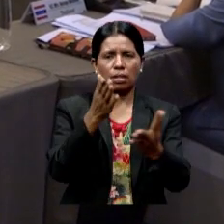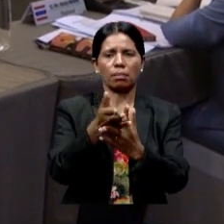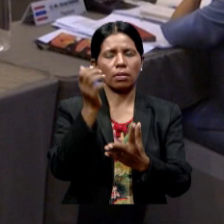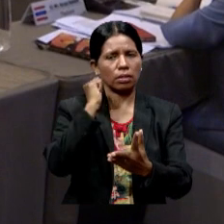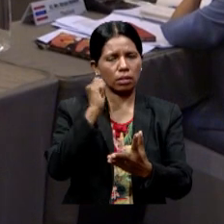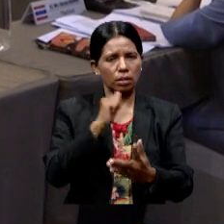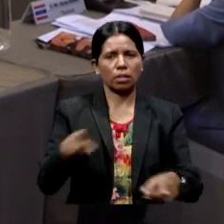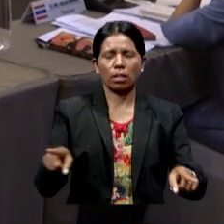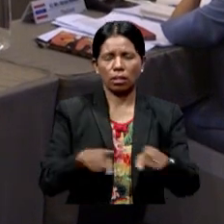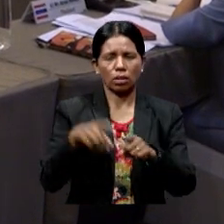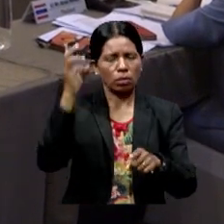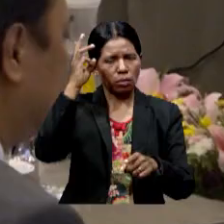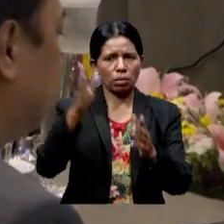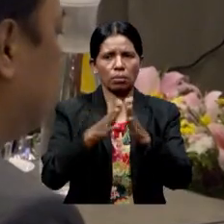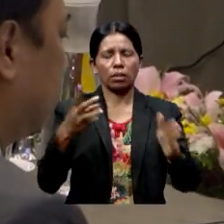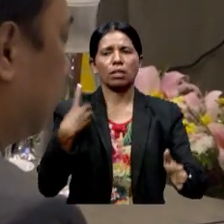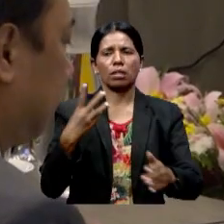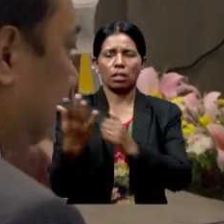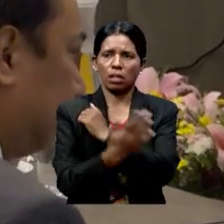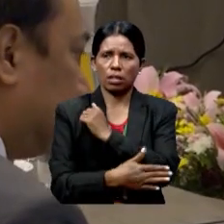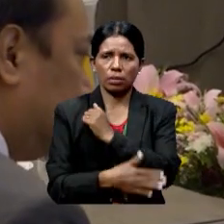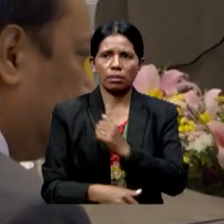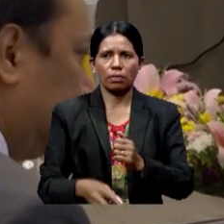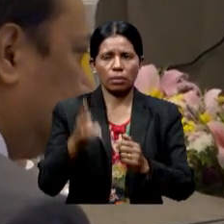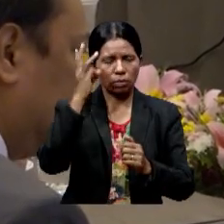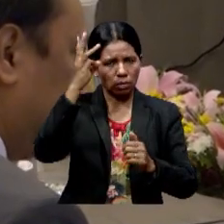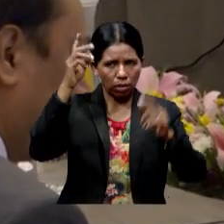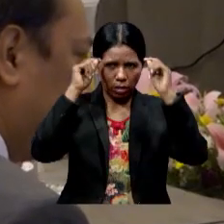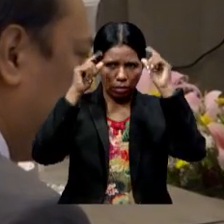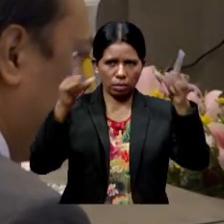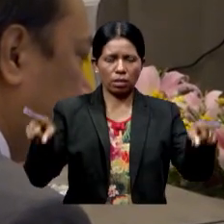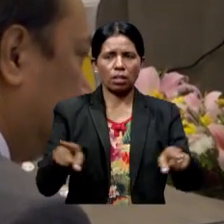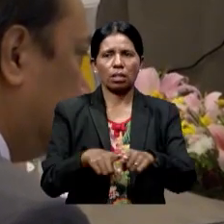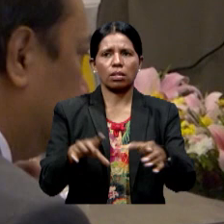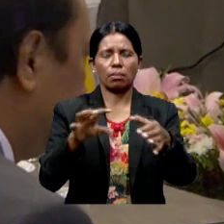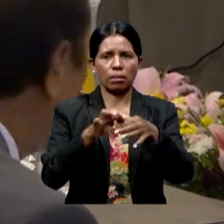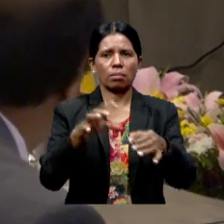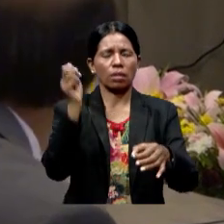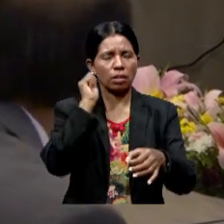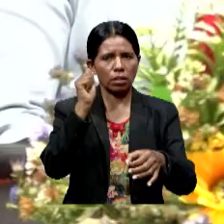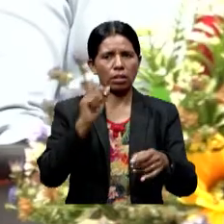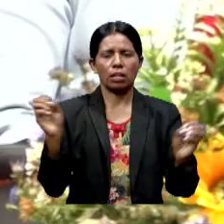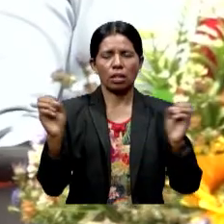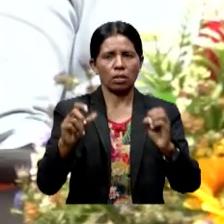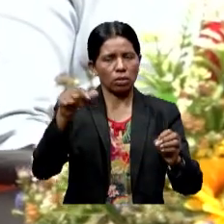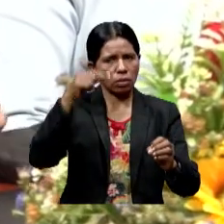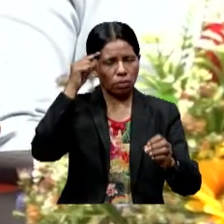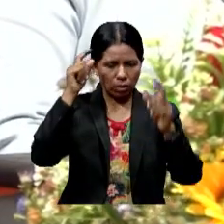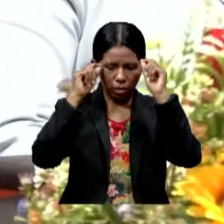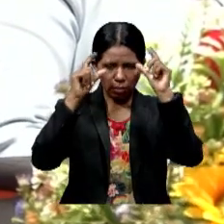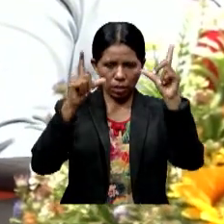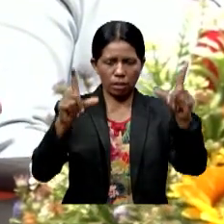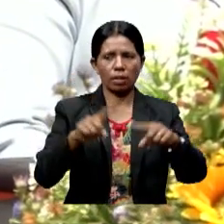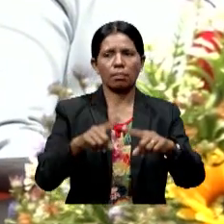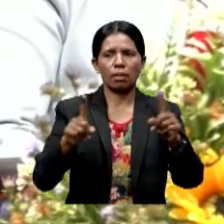se sai confusão bot e itinerain. Preocupação Timor-Leste sai membro ASEAN ne laos governo Timor-Leste deit,